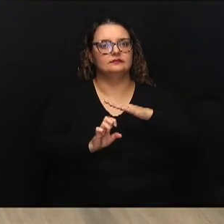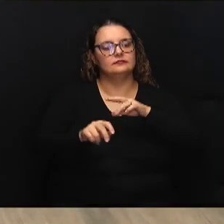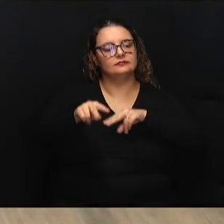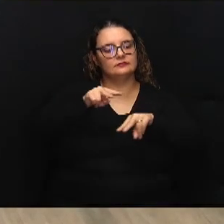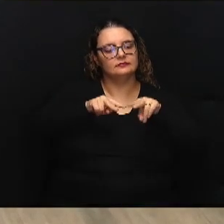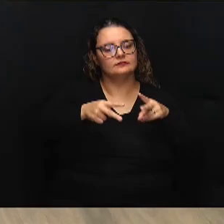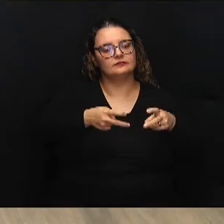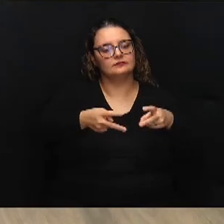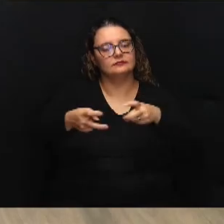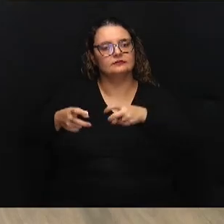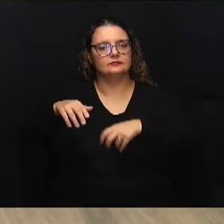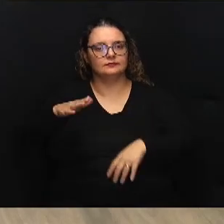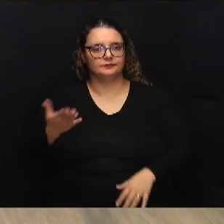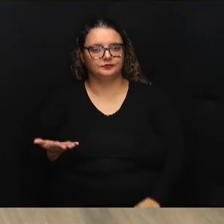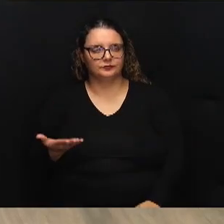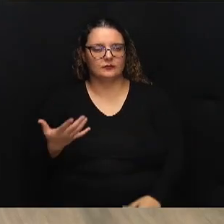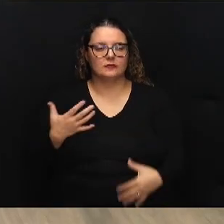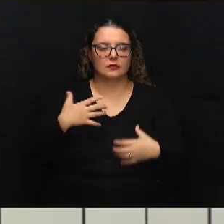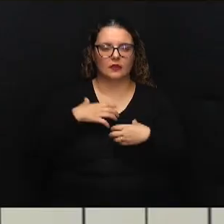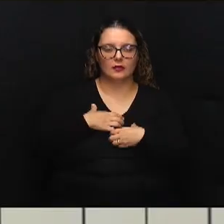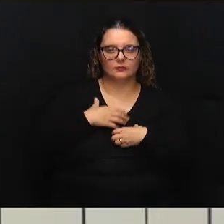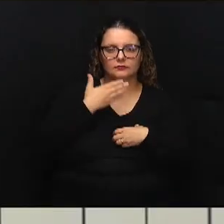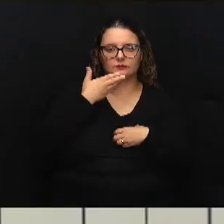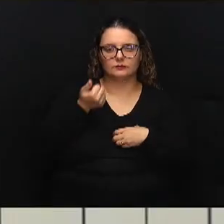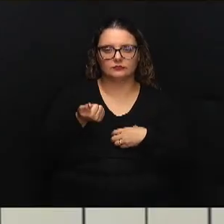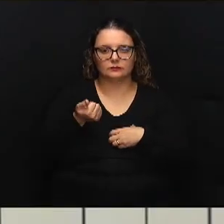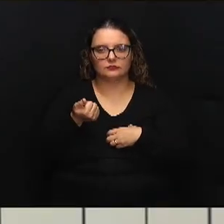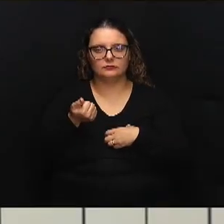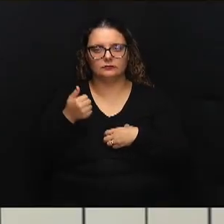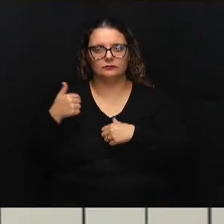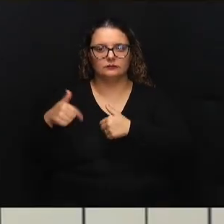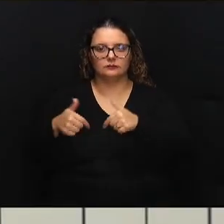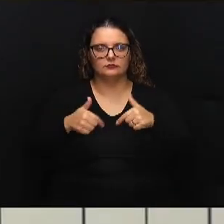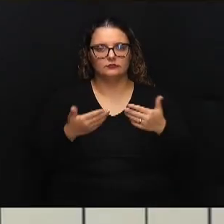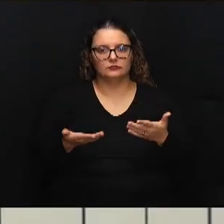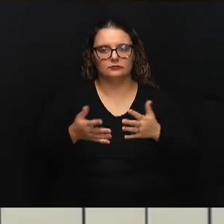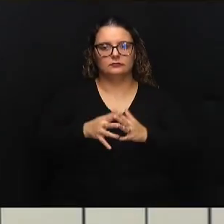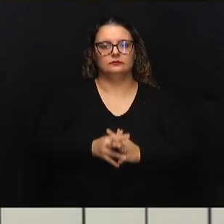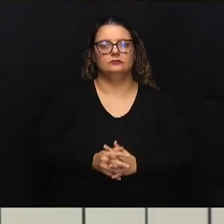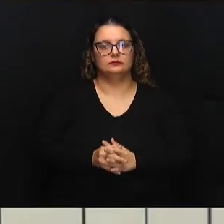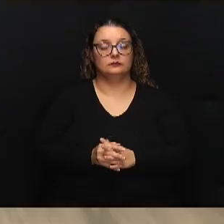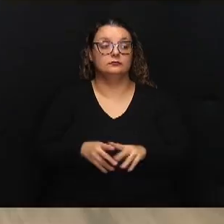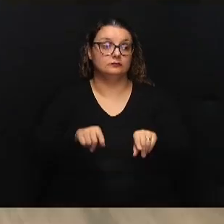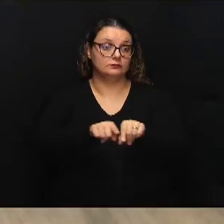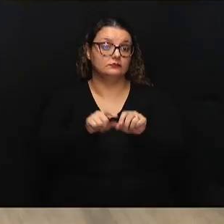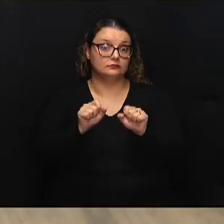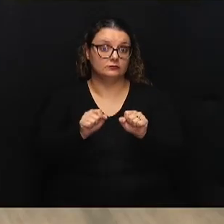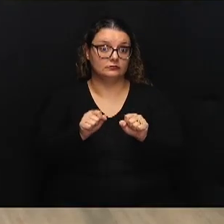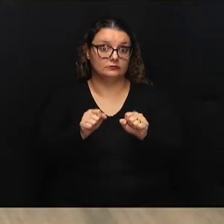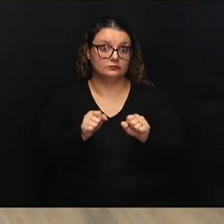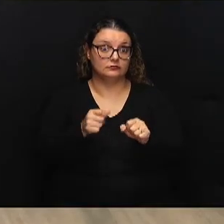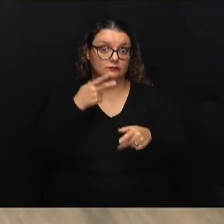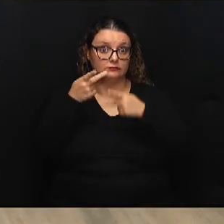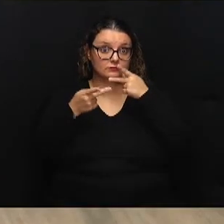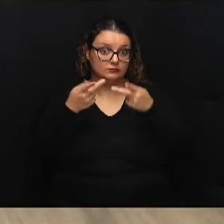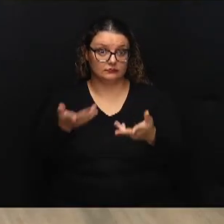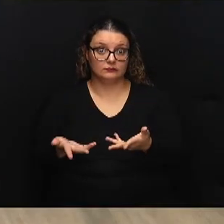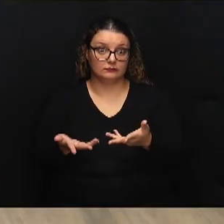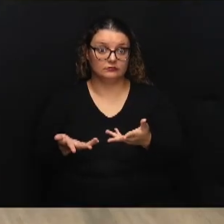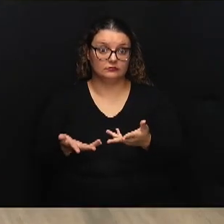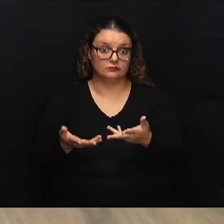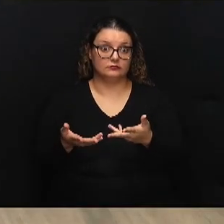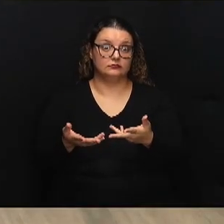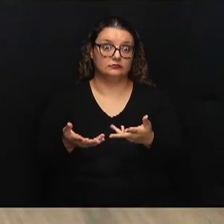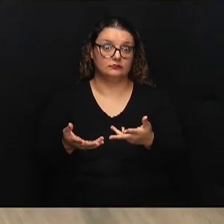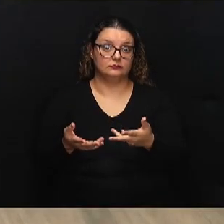olhar mais e de uma forma melhor para o trabalhador. Inclusive, a gente pode retomar falando sobre